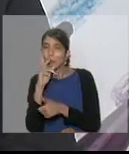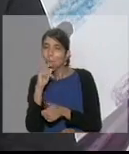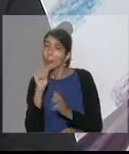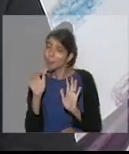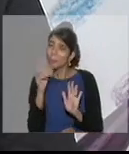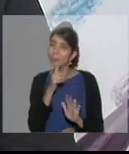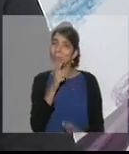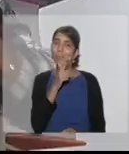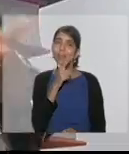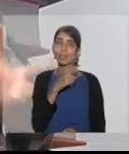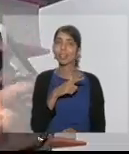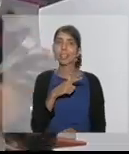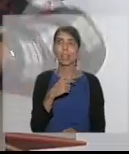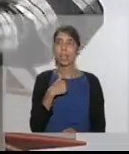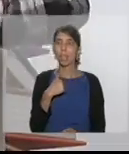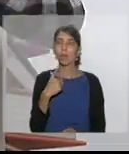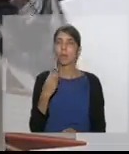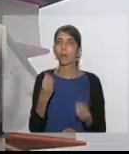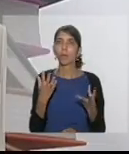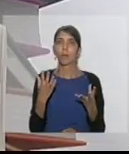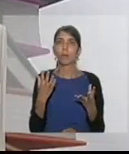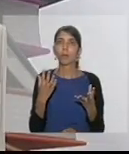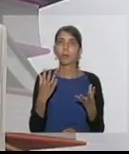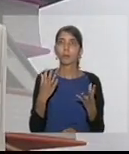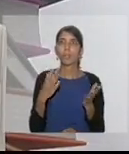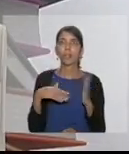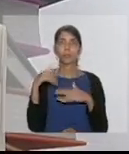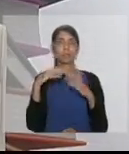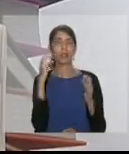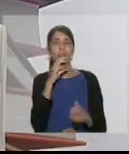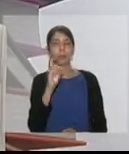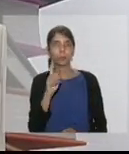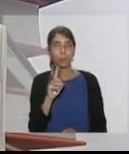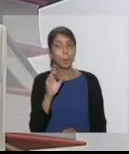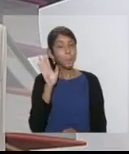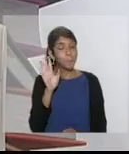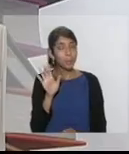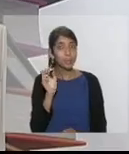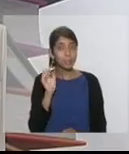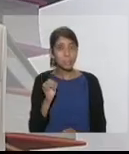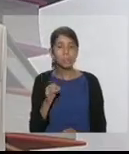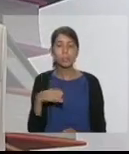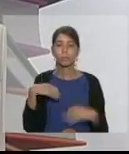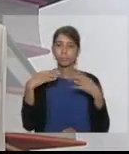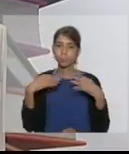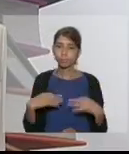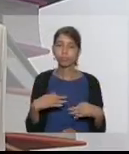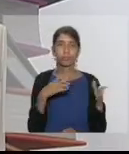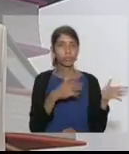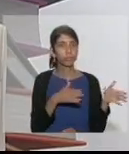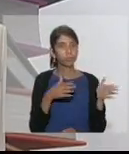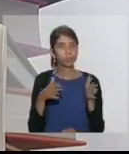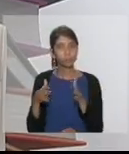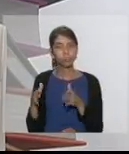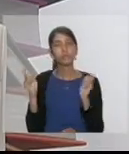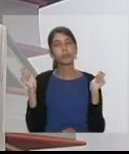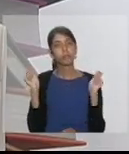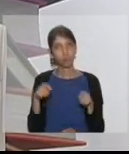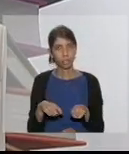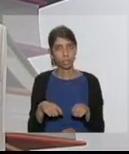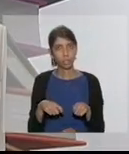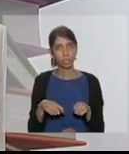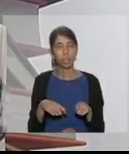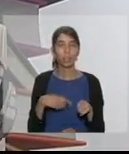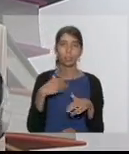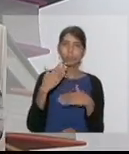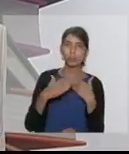eu vou. Eu não sou aquela pessoa... Mas eu acho que se você for disciplinada, você consegue. Então, de grão em